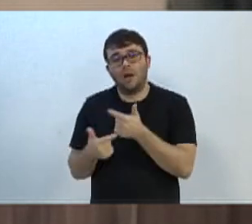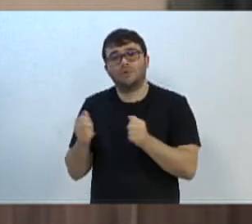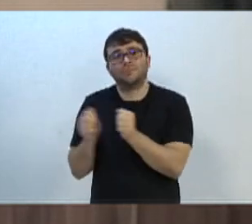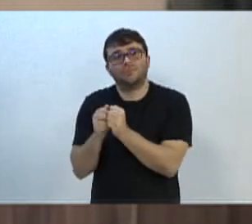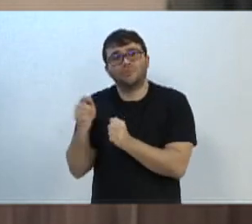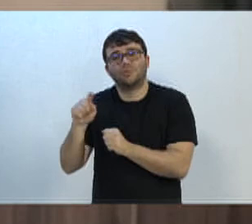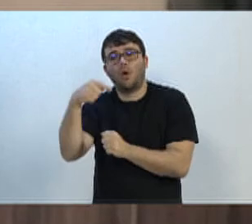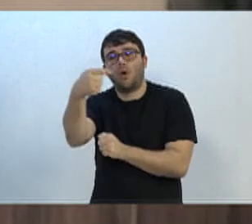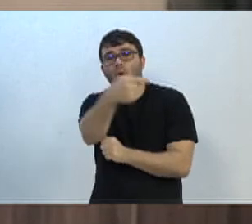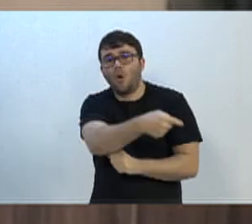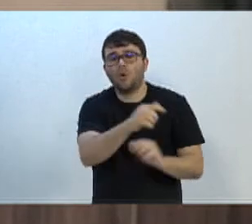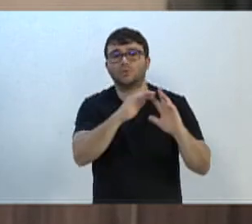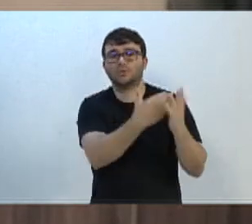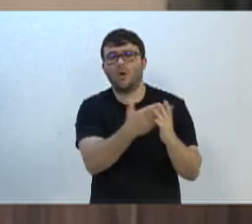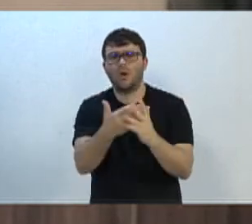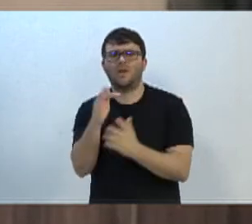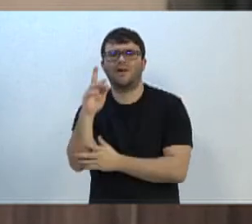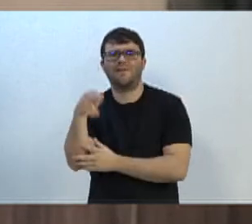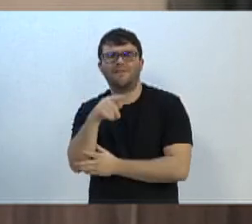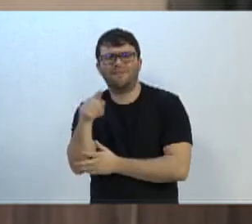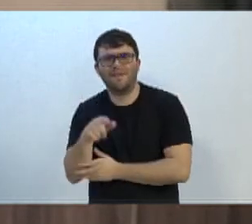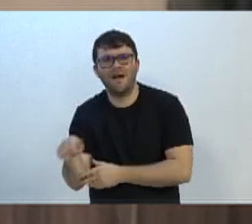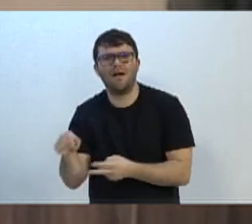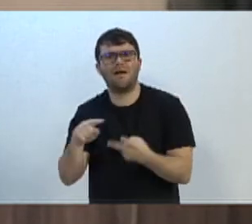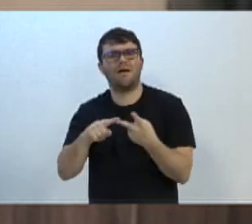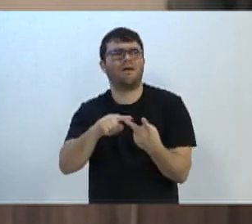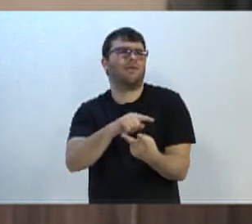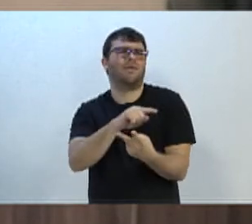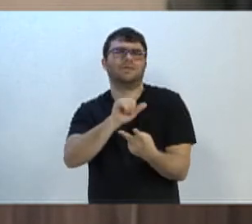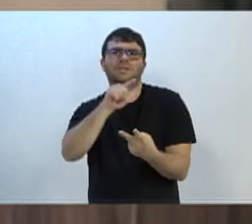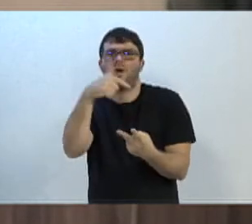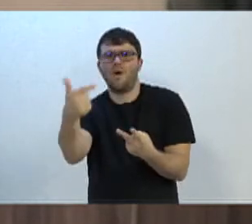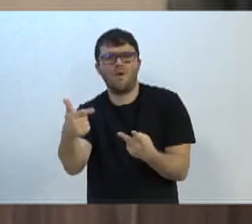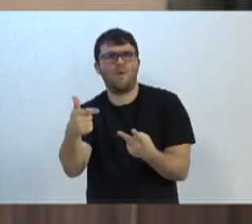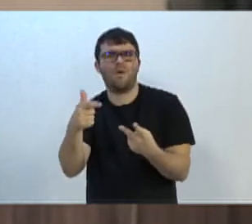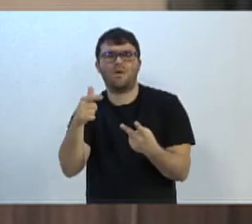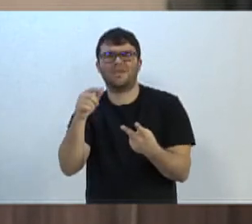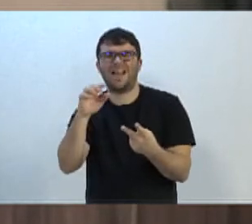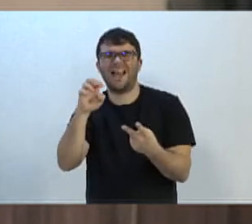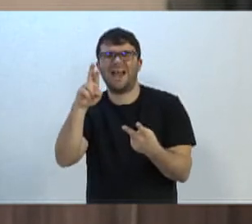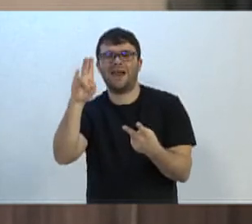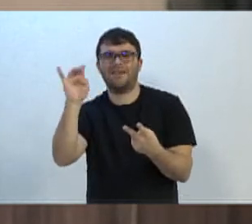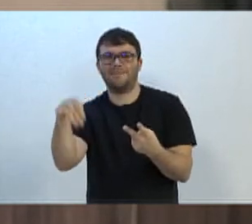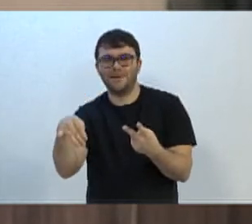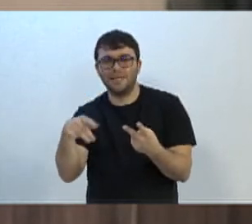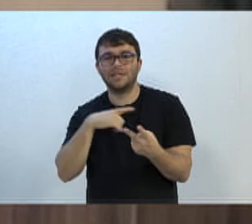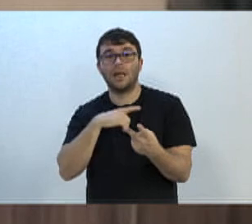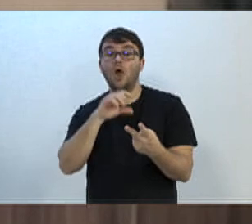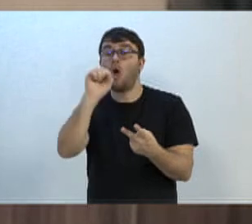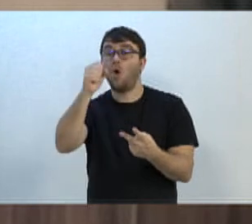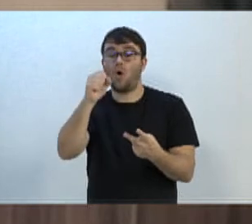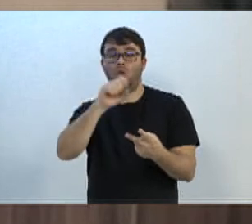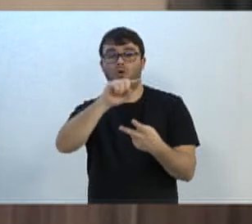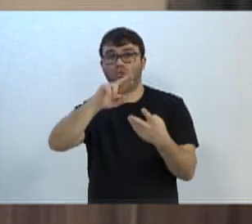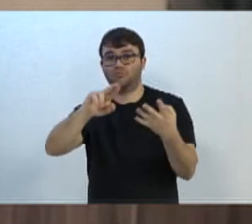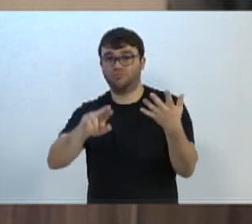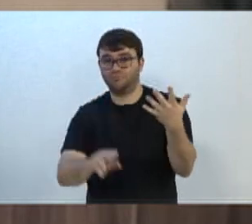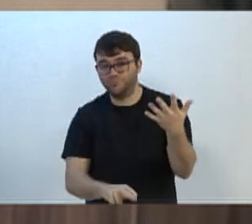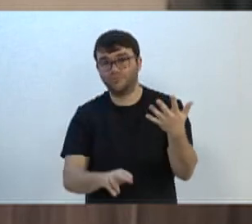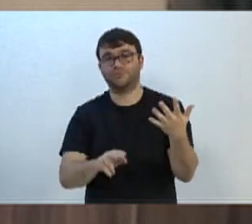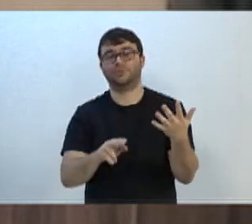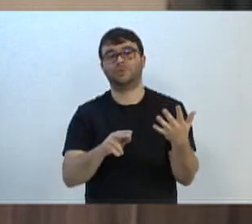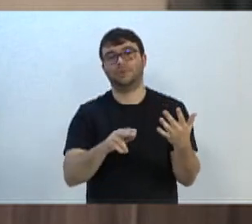com as outras unidades do Franz voles o Everton passo e são oito unidades que nós estamos trabalhando que